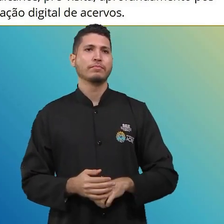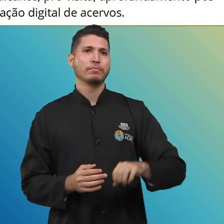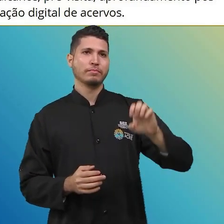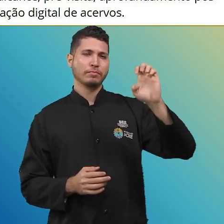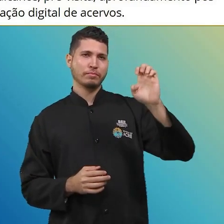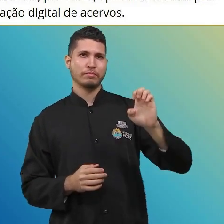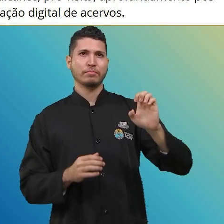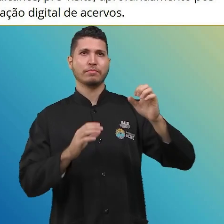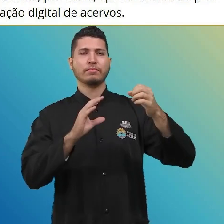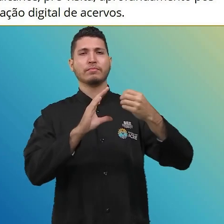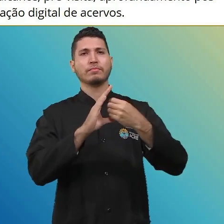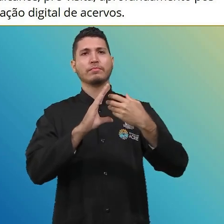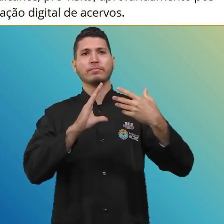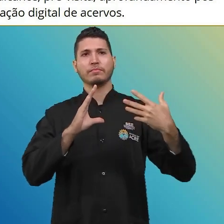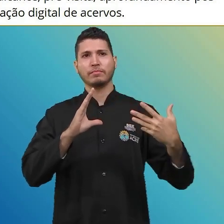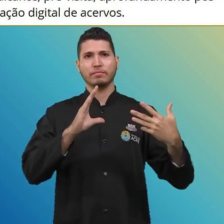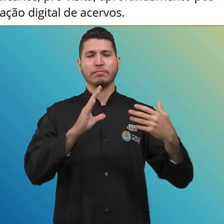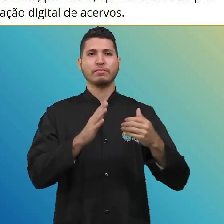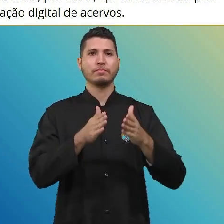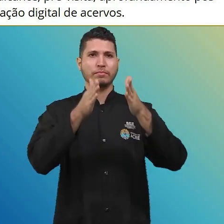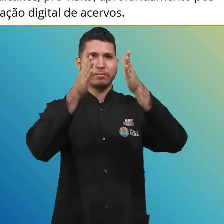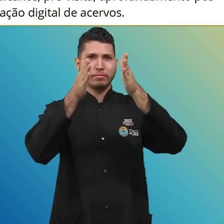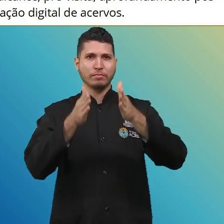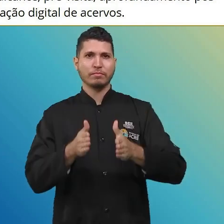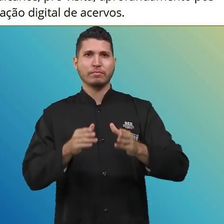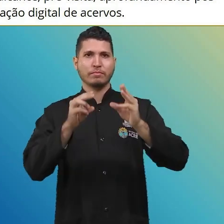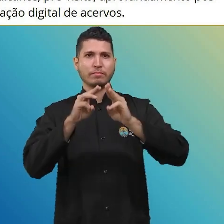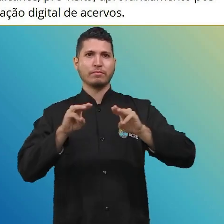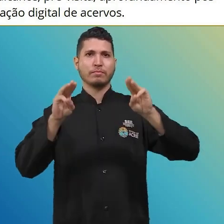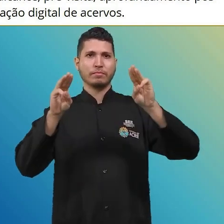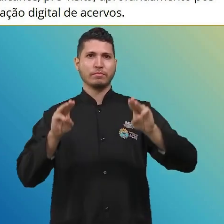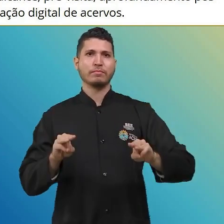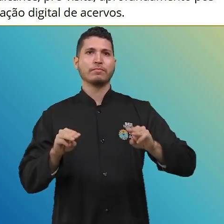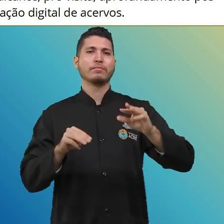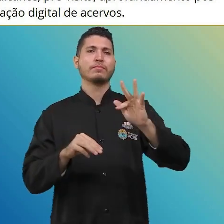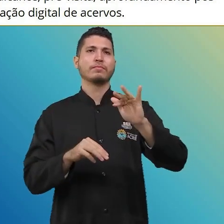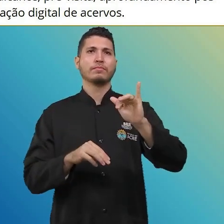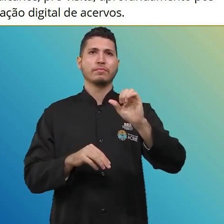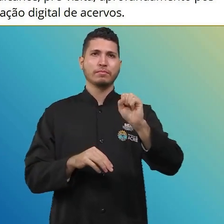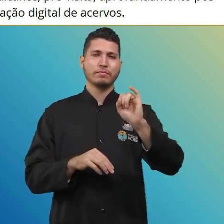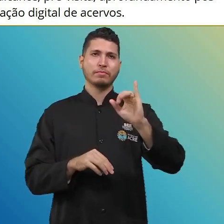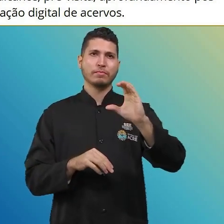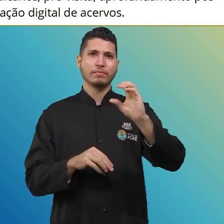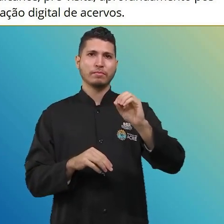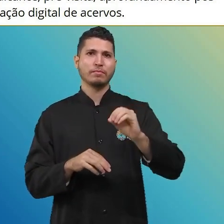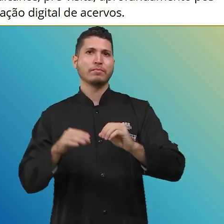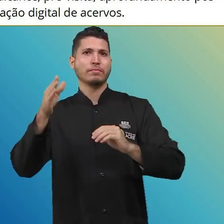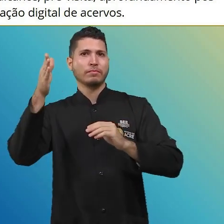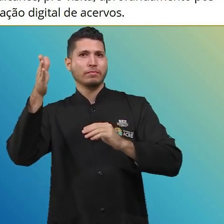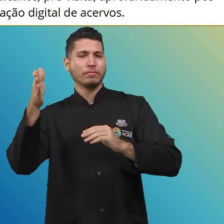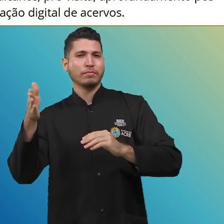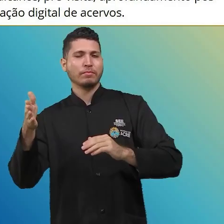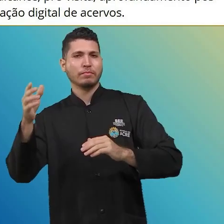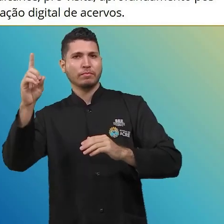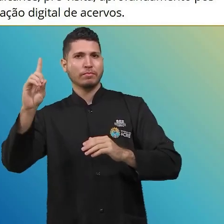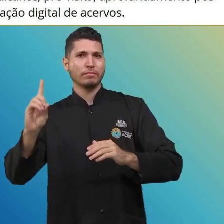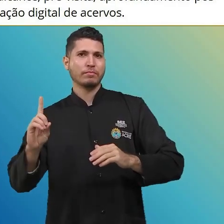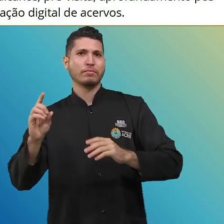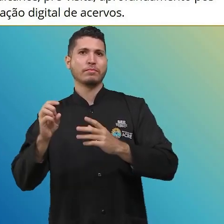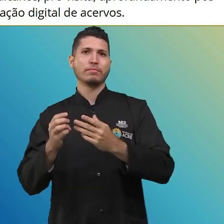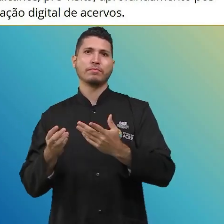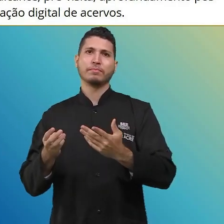está a característica, no meio museu físico e ao lado direito museu virtual. Natureza do